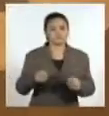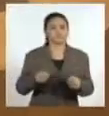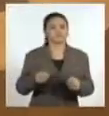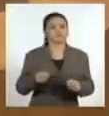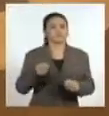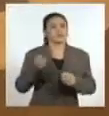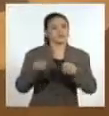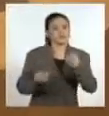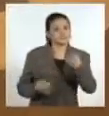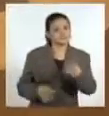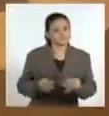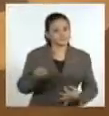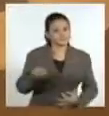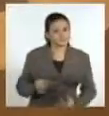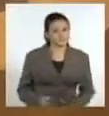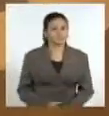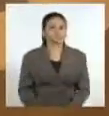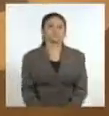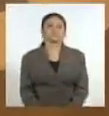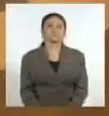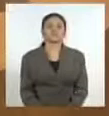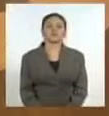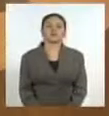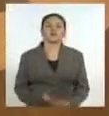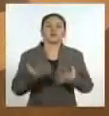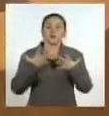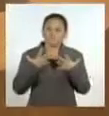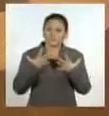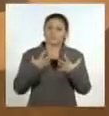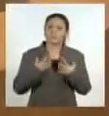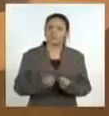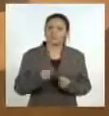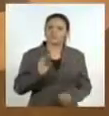Embora o requerimento tenha sido aprovado, mas,